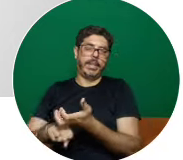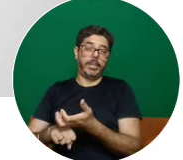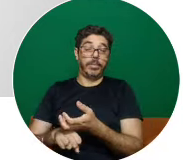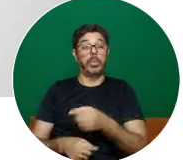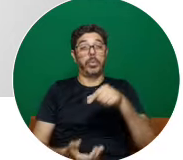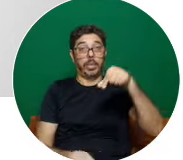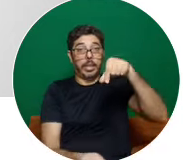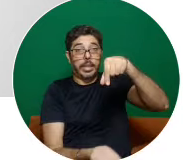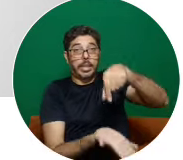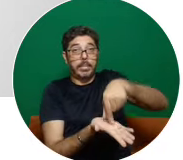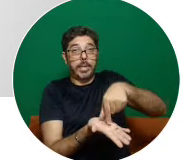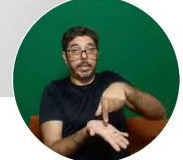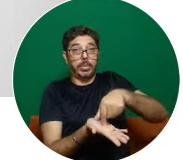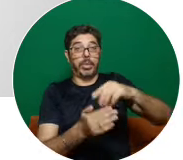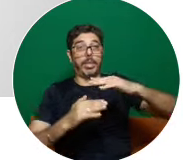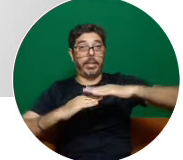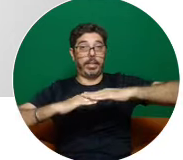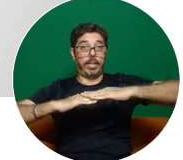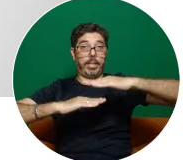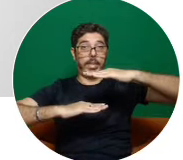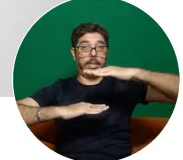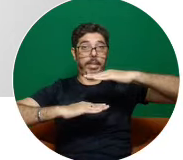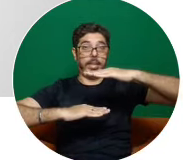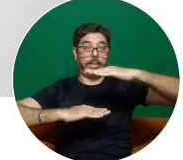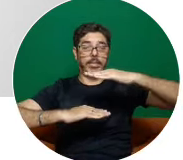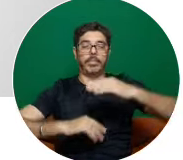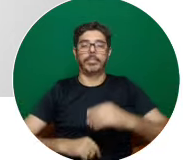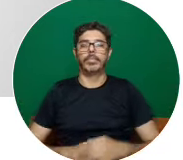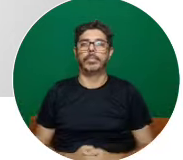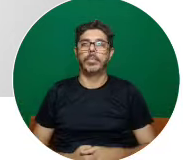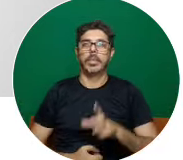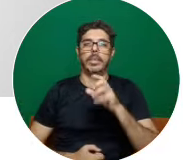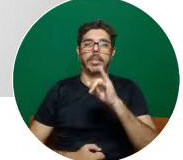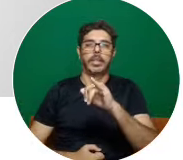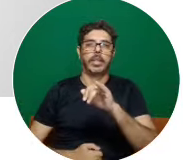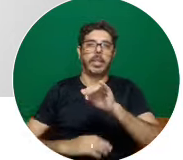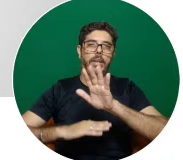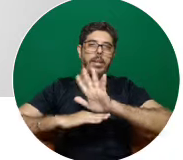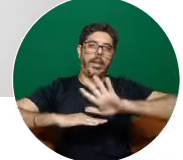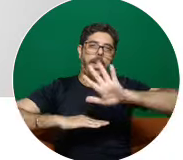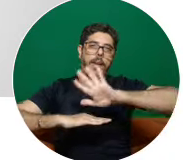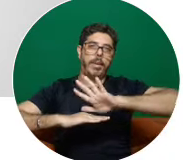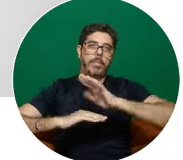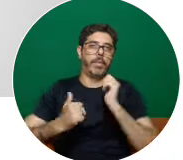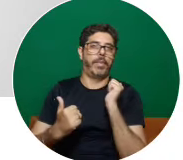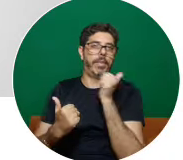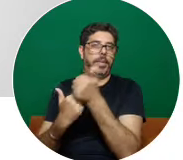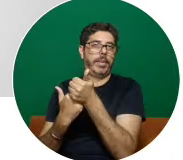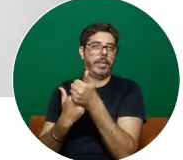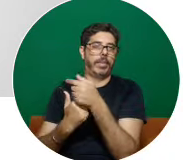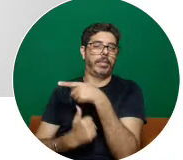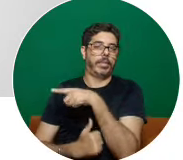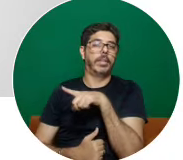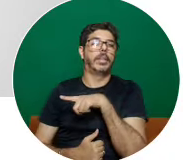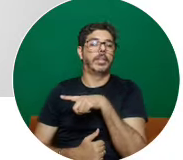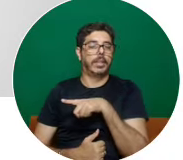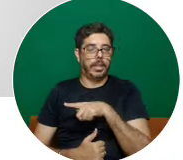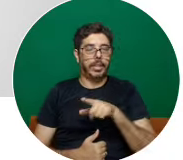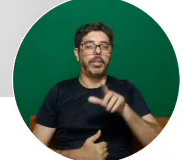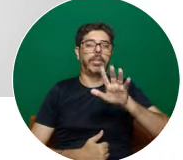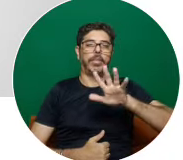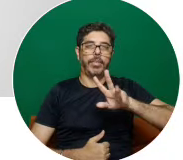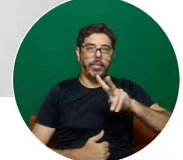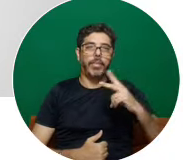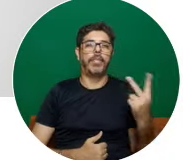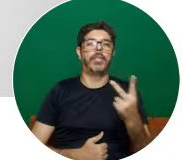a própria separação entre as placas. Se nós substituirmos aqui o valor do campo, nós encontraremos um valor para o potencial entre as placas do